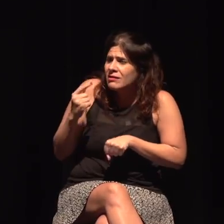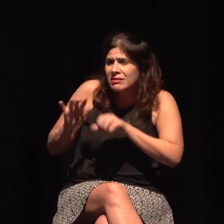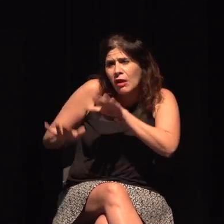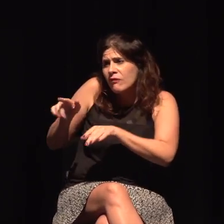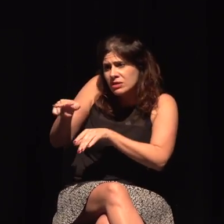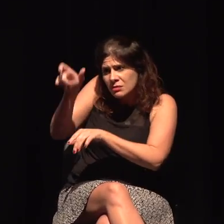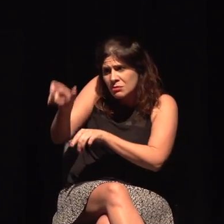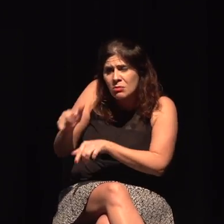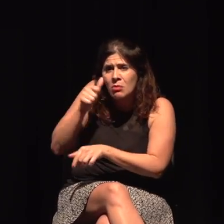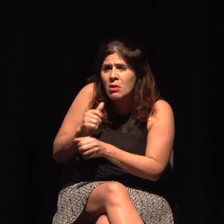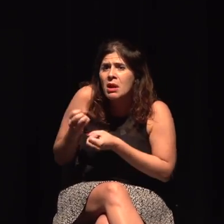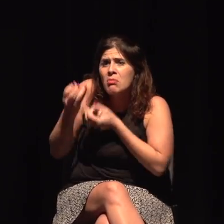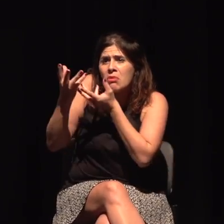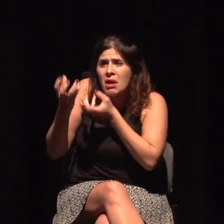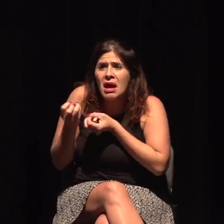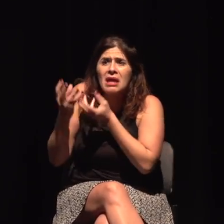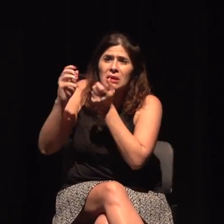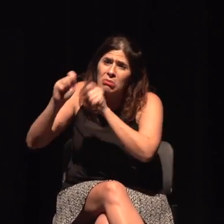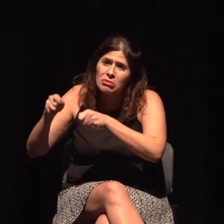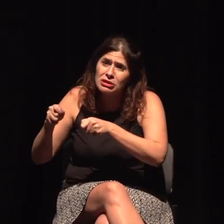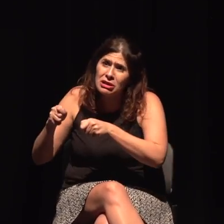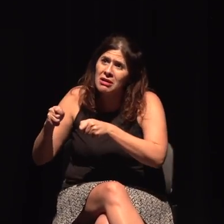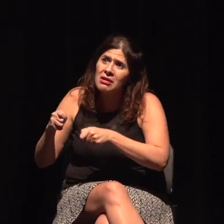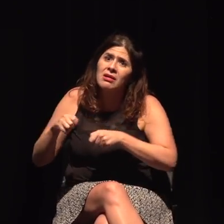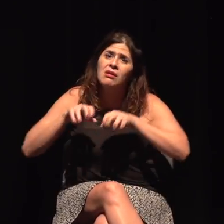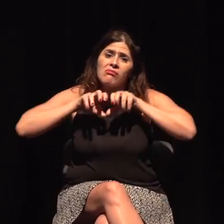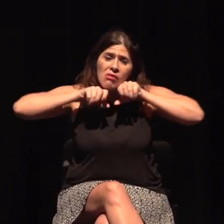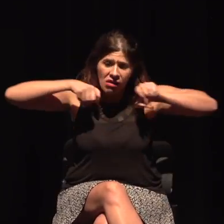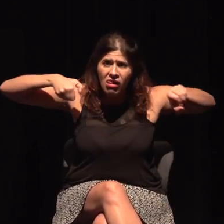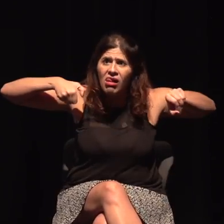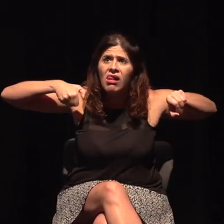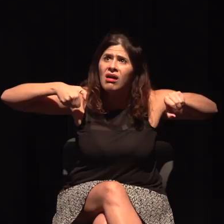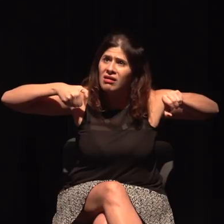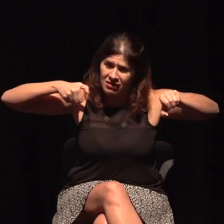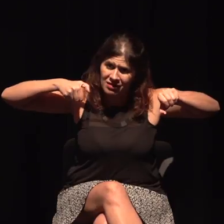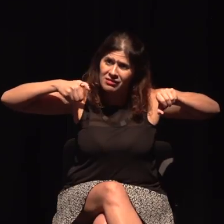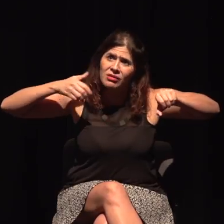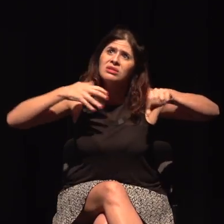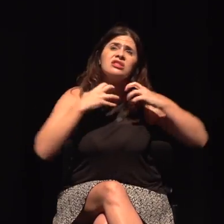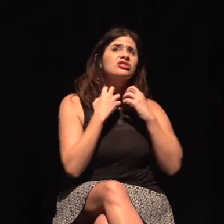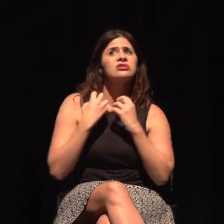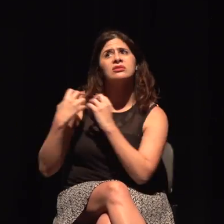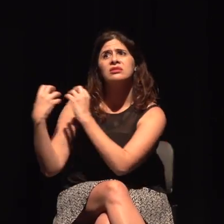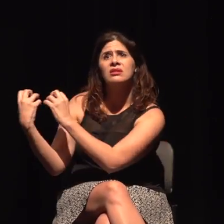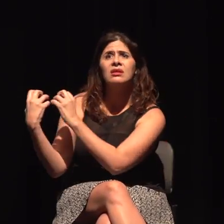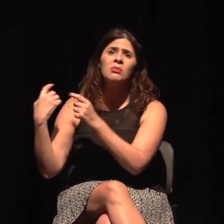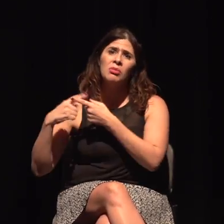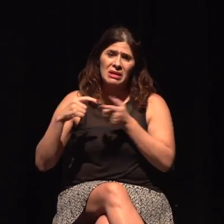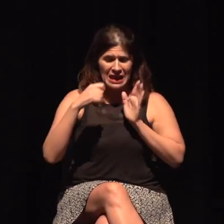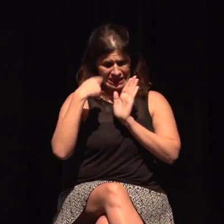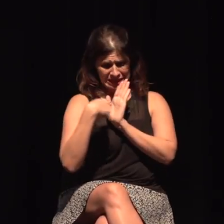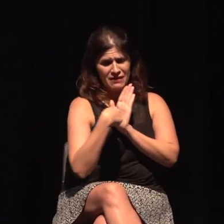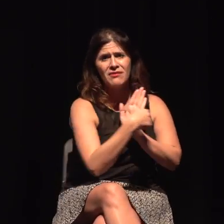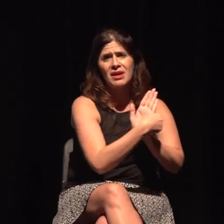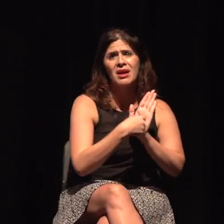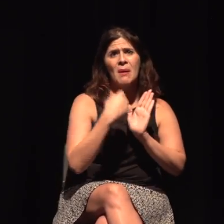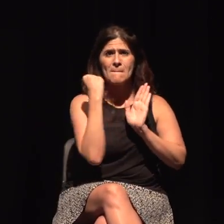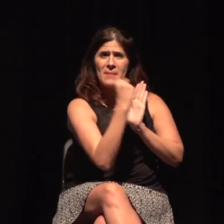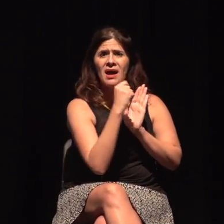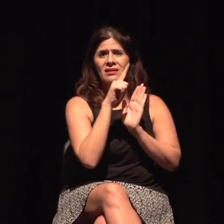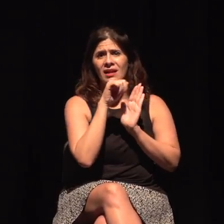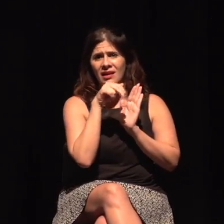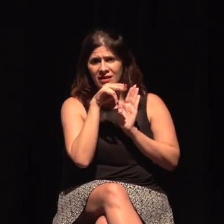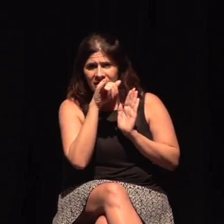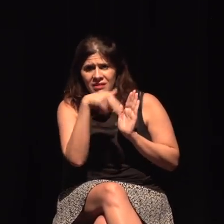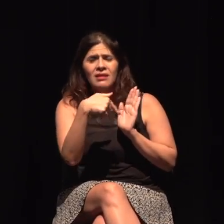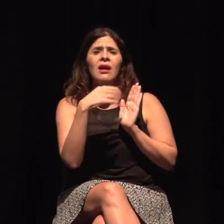que um coração de poeta sentiria pena de mim e me livraria da cartolina que me tinham pendurada no pescoço com os dizeres, escritos a